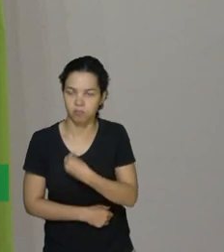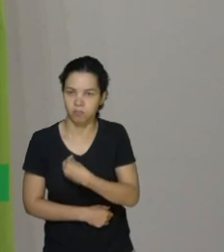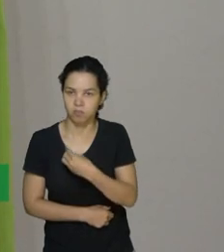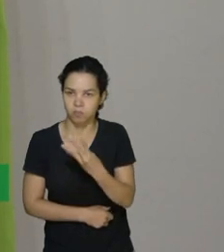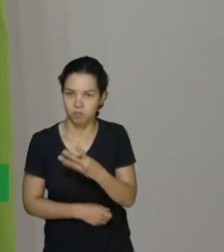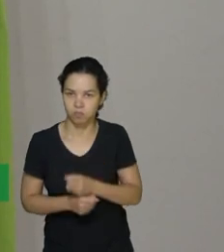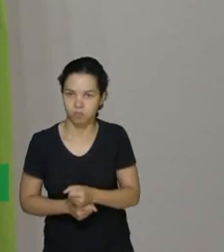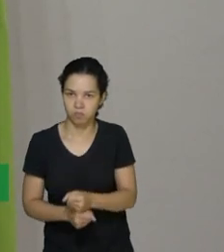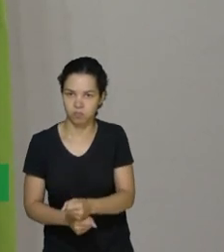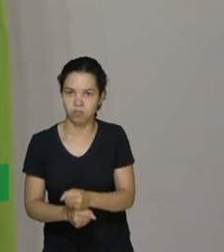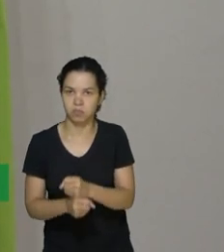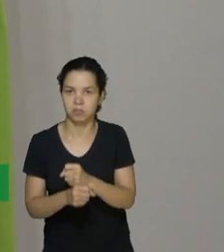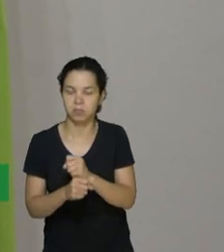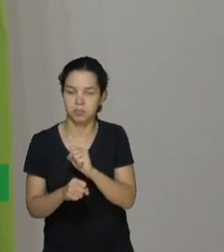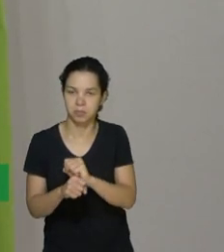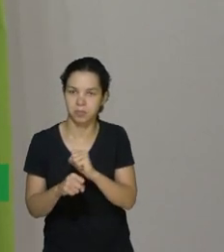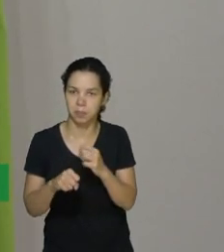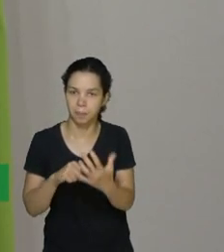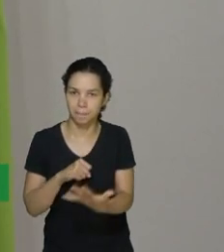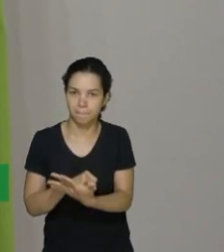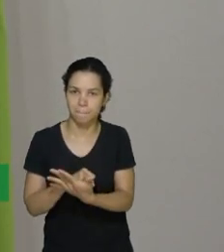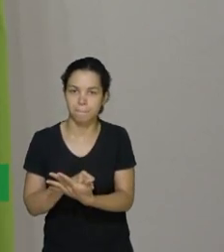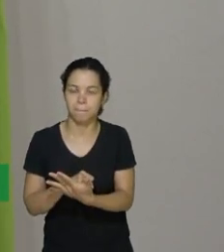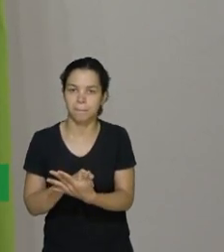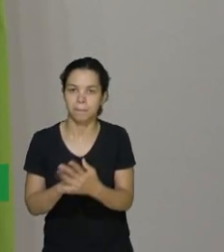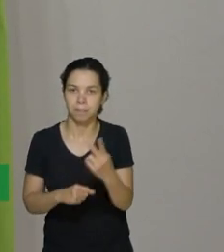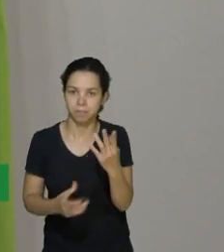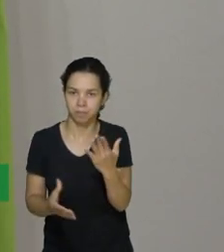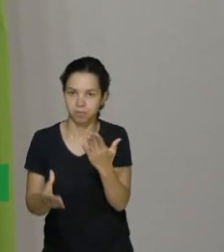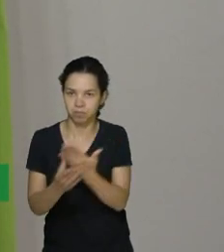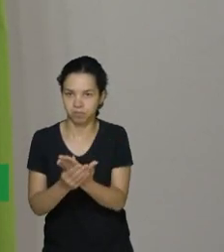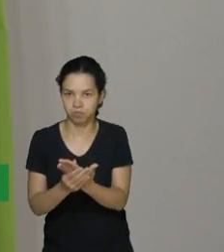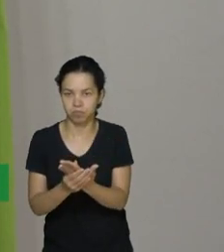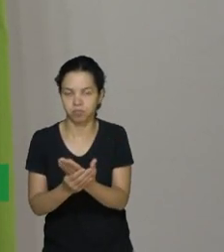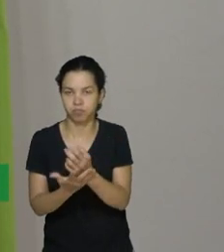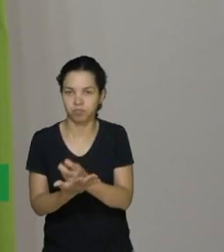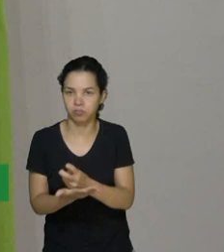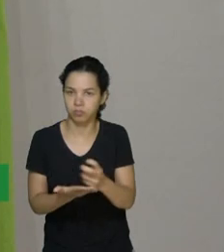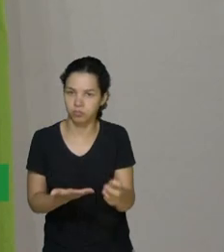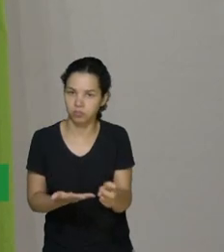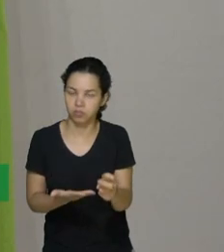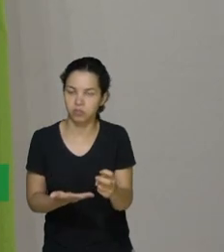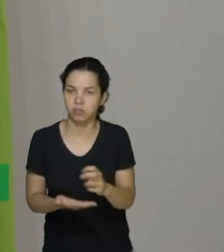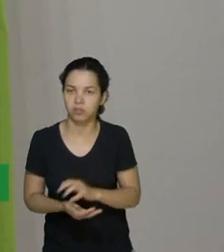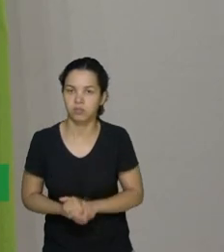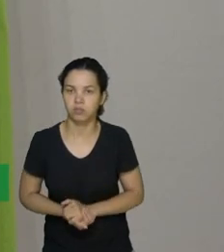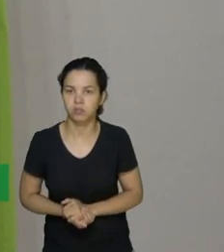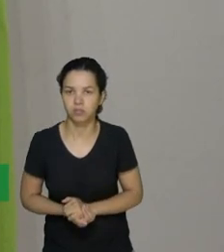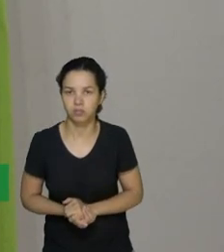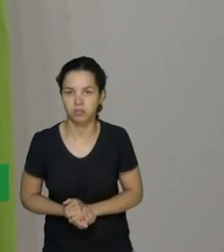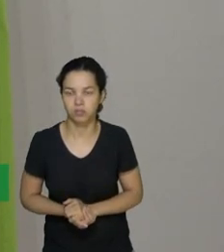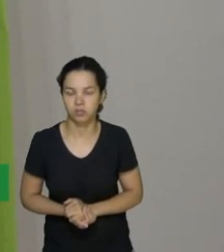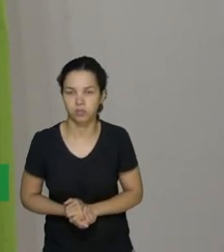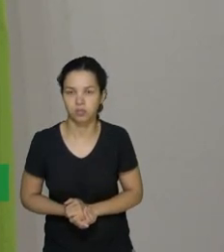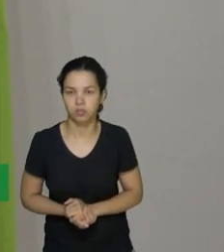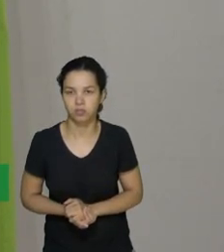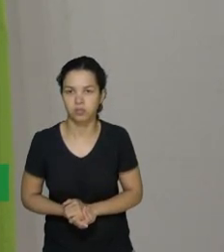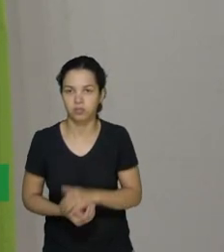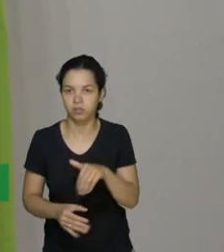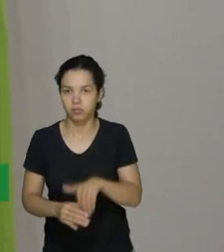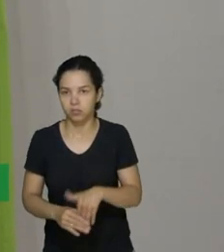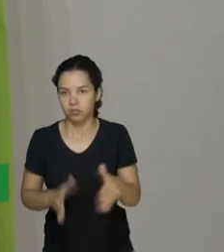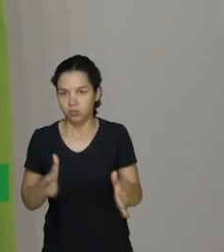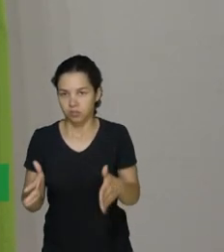4 anos, pandemia, nós tivemos 2 processos de impeachment, então não foi um mandato